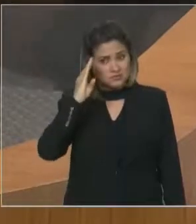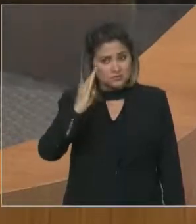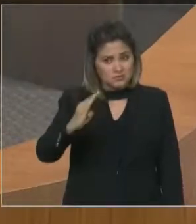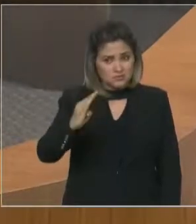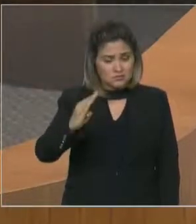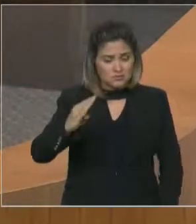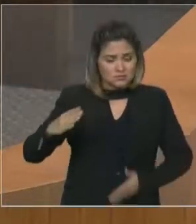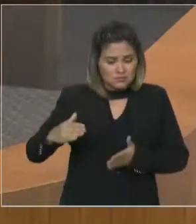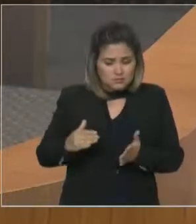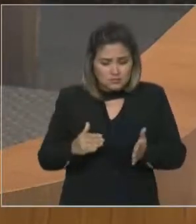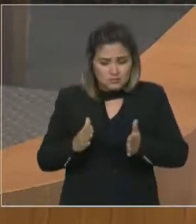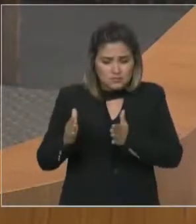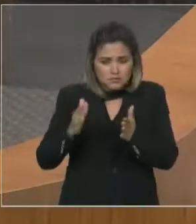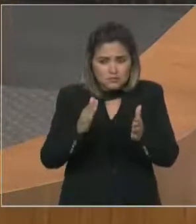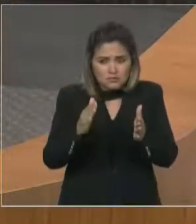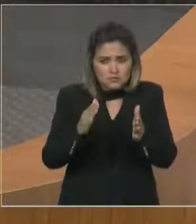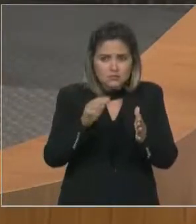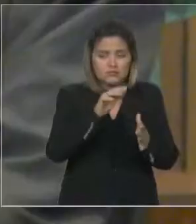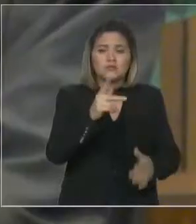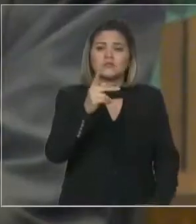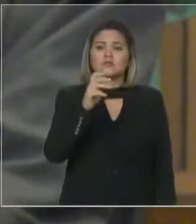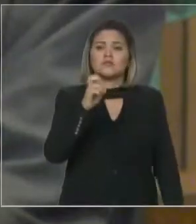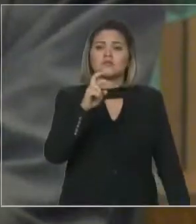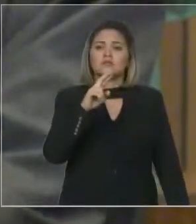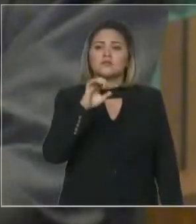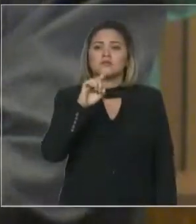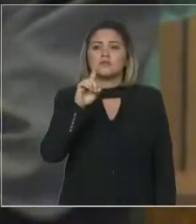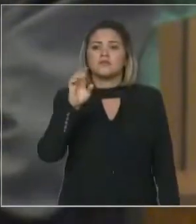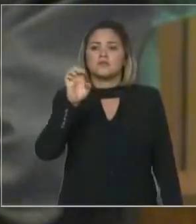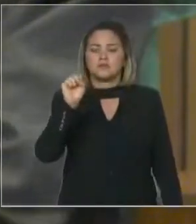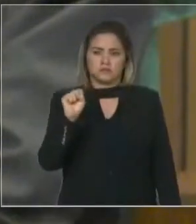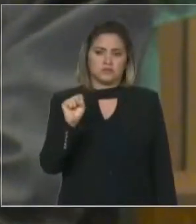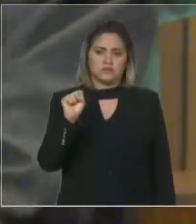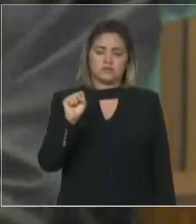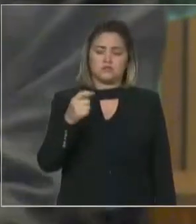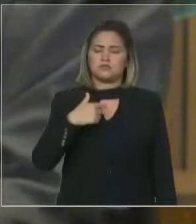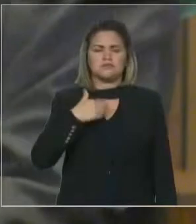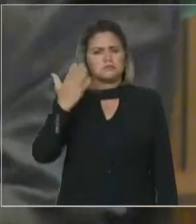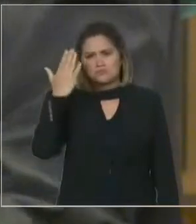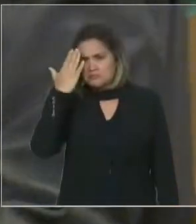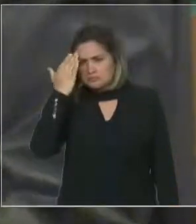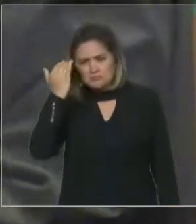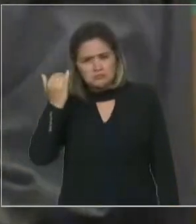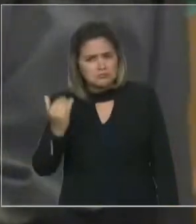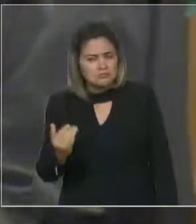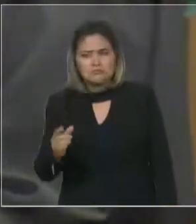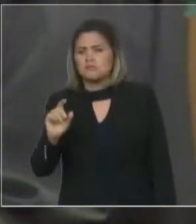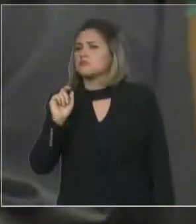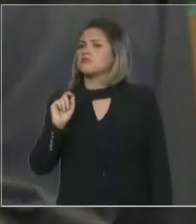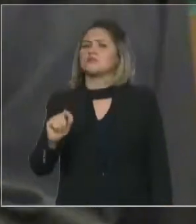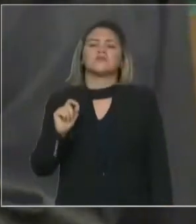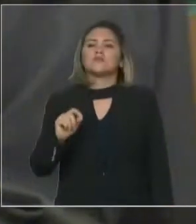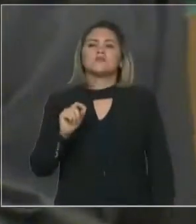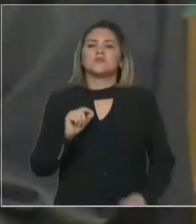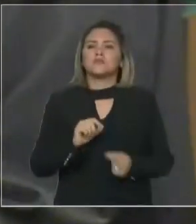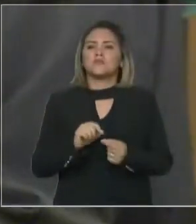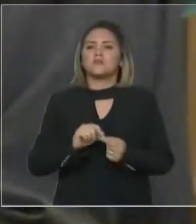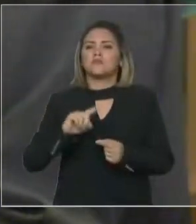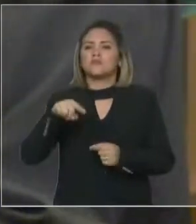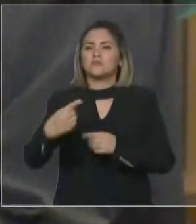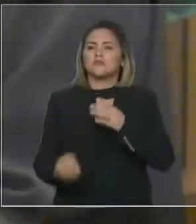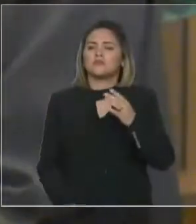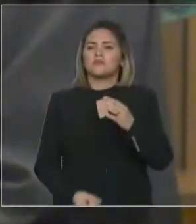aqui de Perizes. Não sei o que foi feito depois que essa comissão